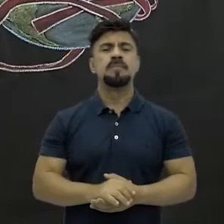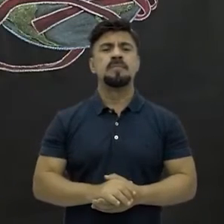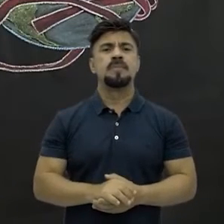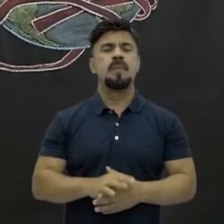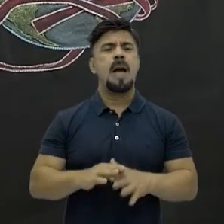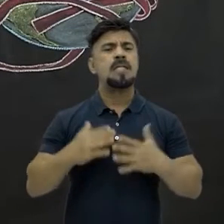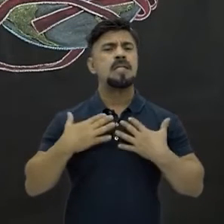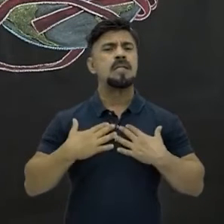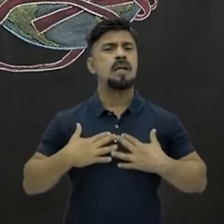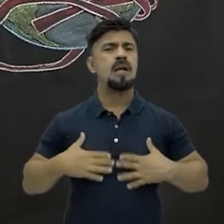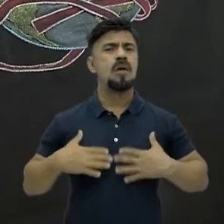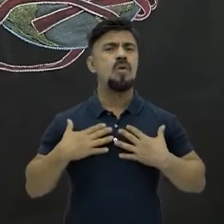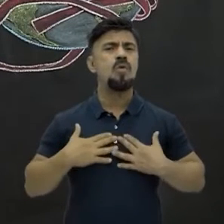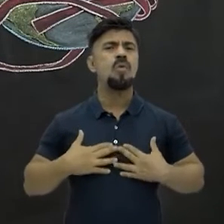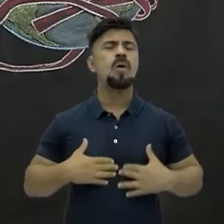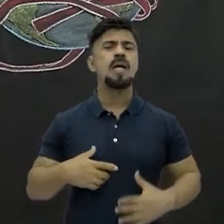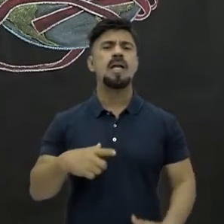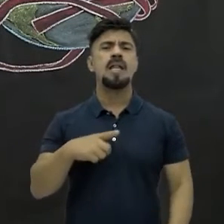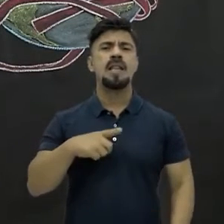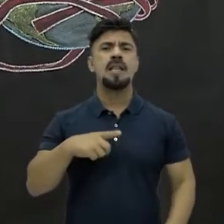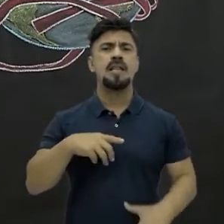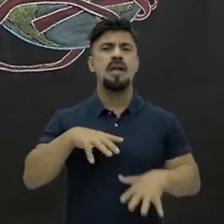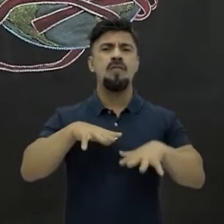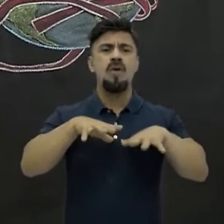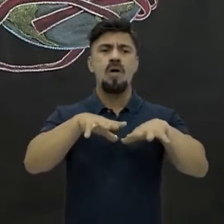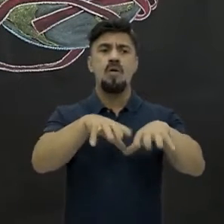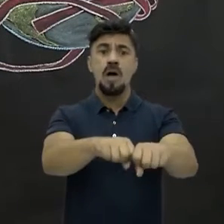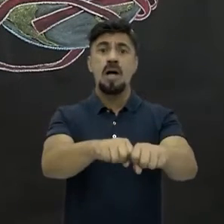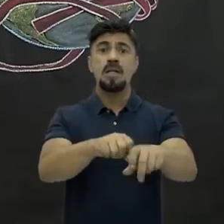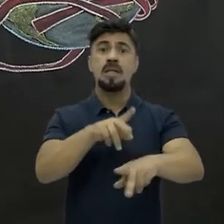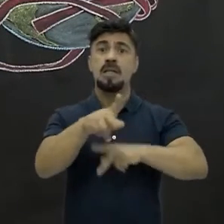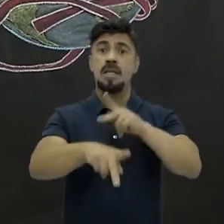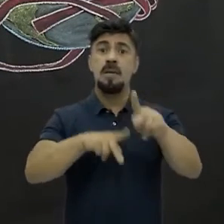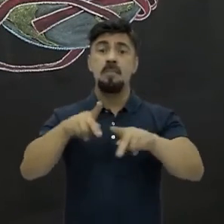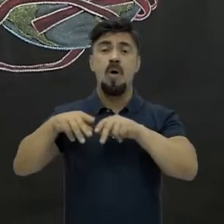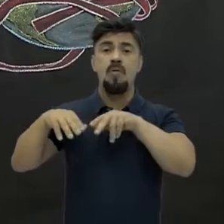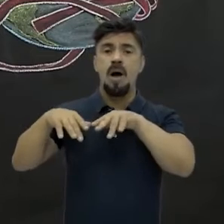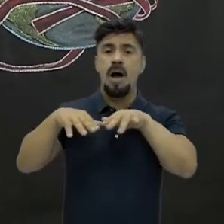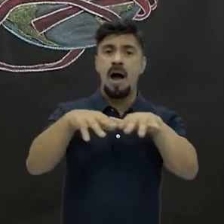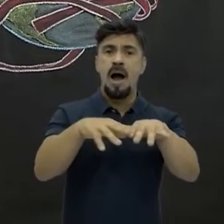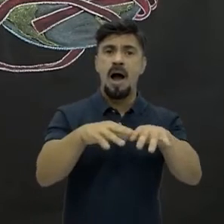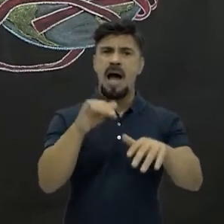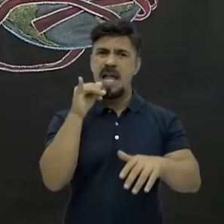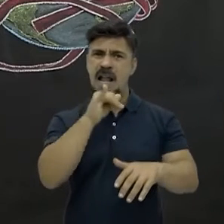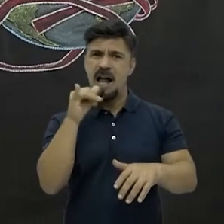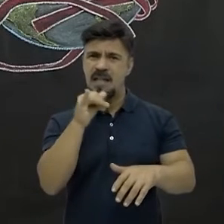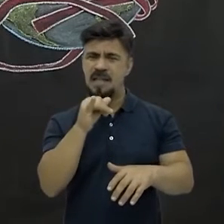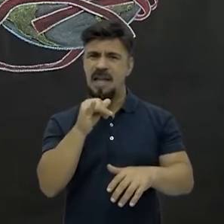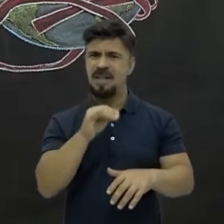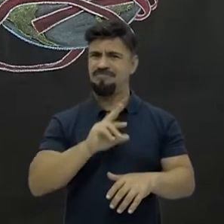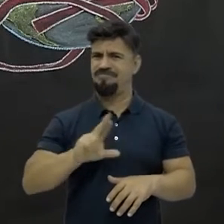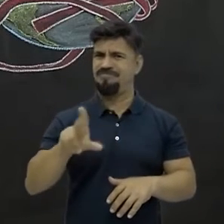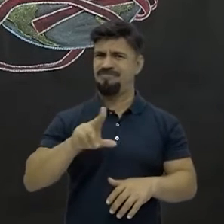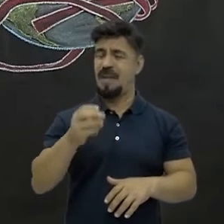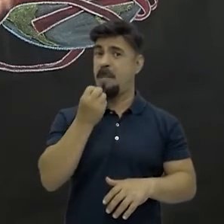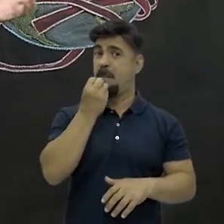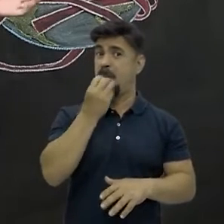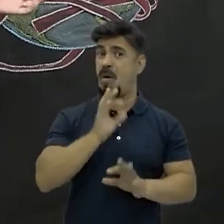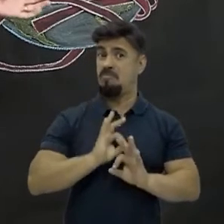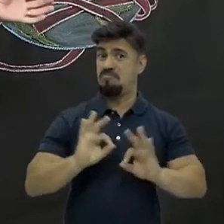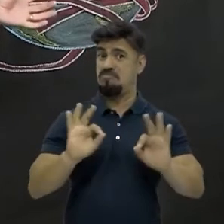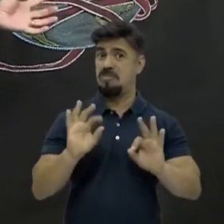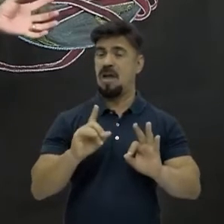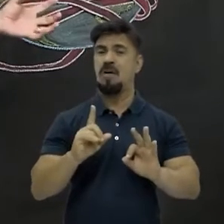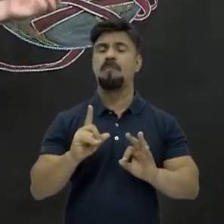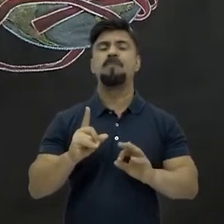mais tranquila, onde houve uma colonização de povoamento. Claro, a Inglaterra não era boazinha também. Ela